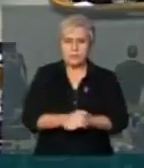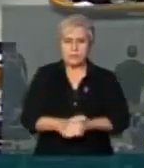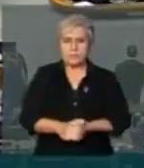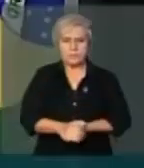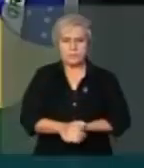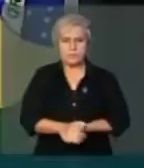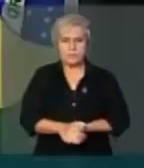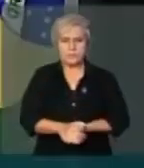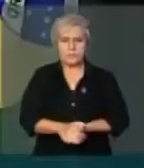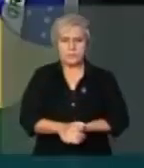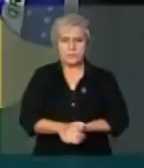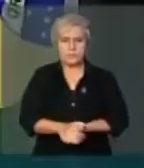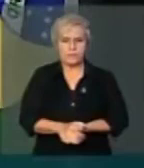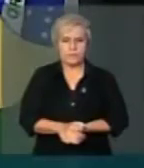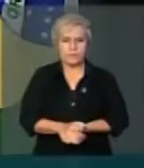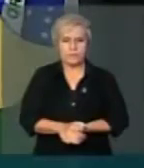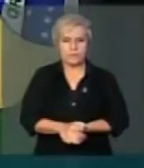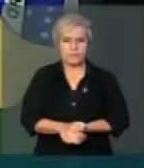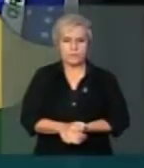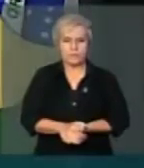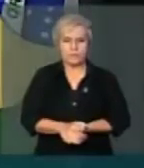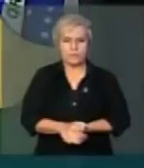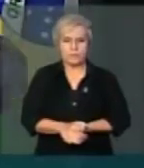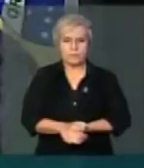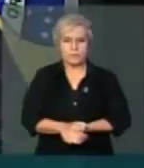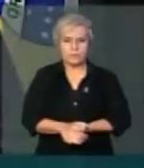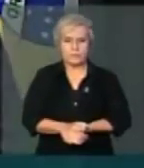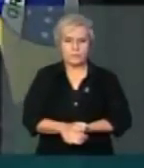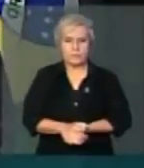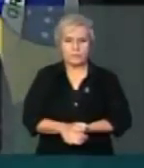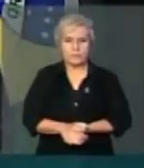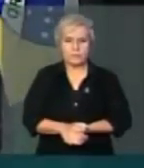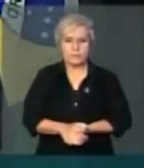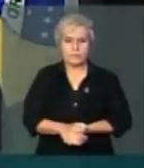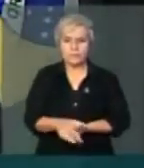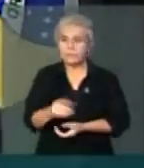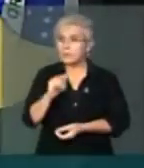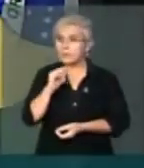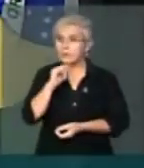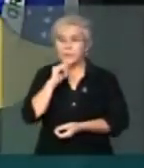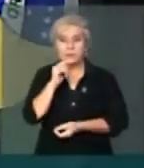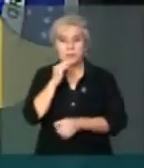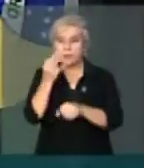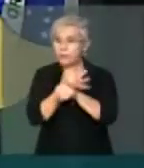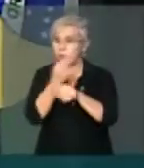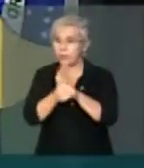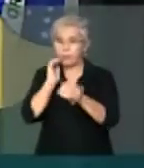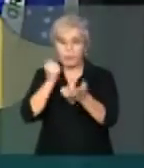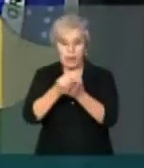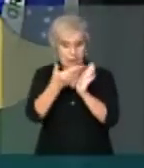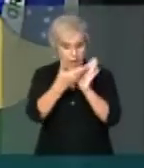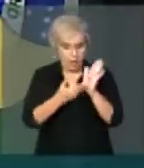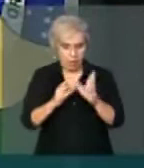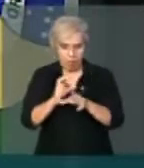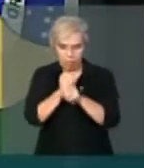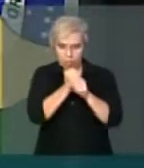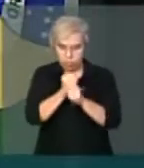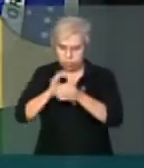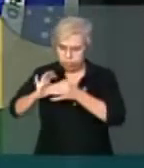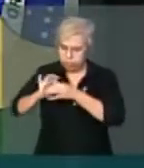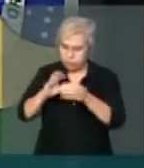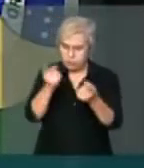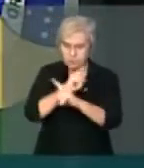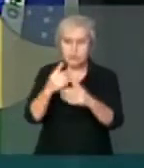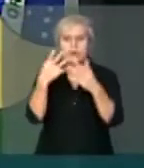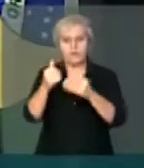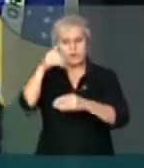Chama a repórter. Ah, não, desculpa, daqui a pouquinho, Paulo Bittar. Ninguém aguenta pagar isto. Ninguém aguenta pagar isto. Vamos votar e